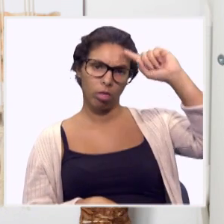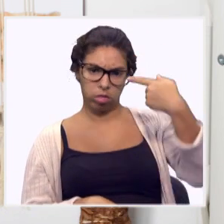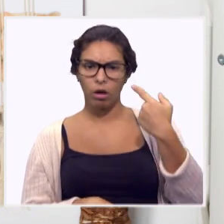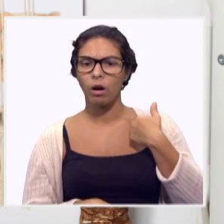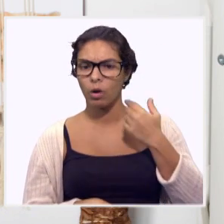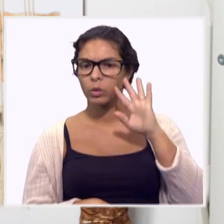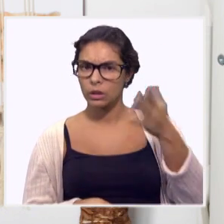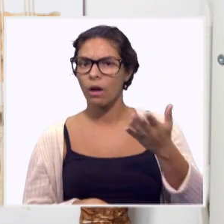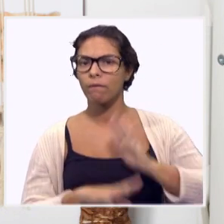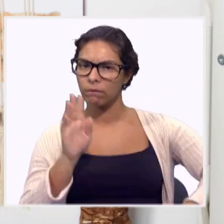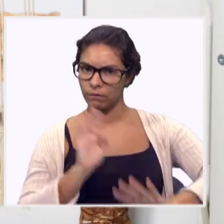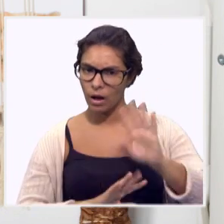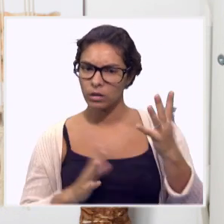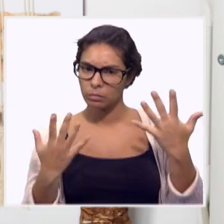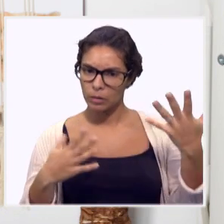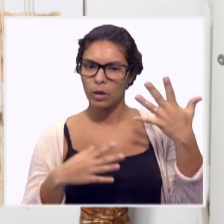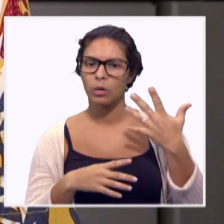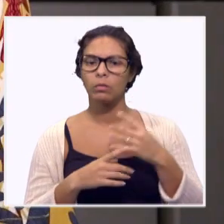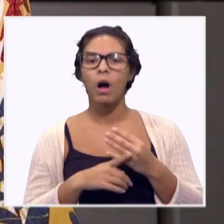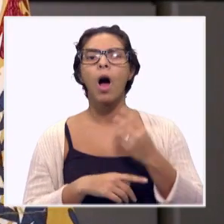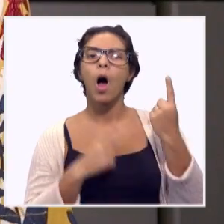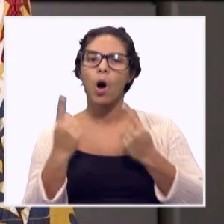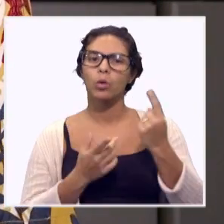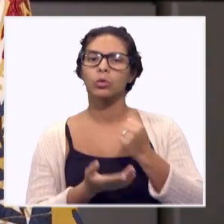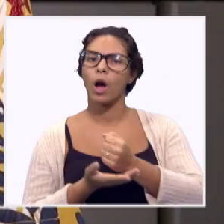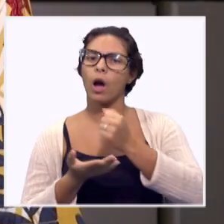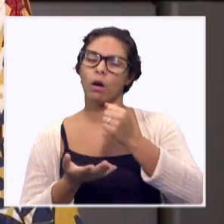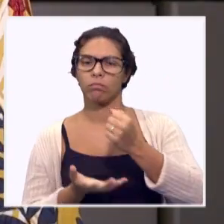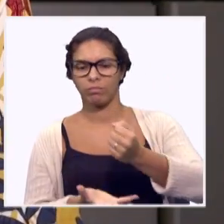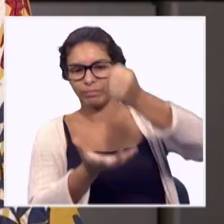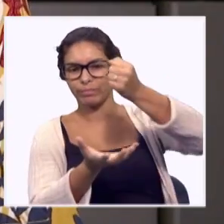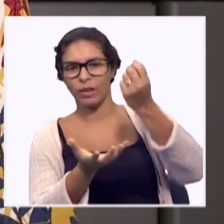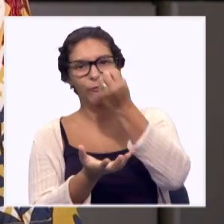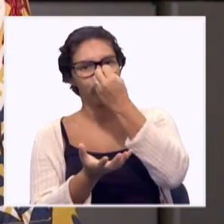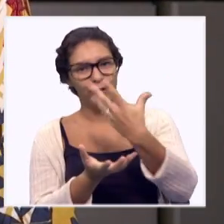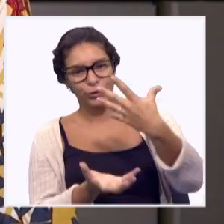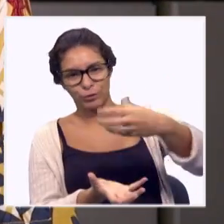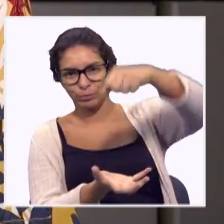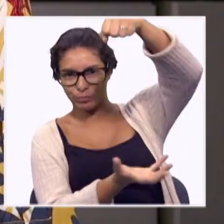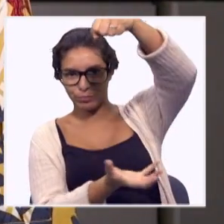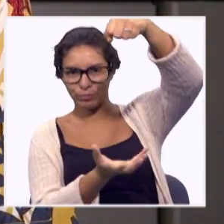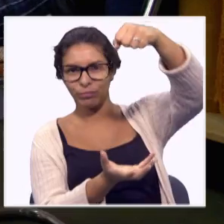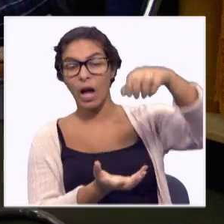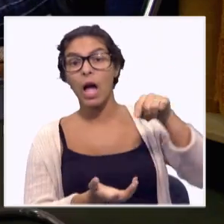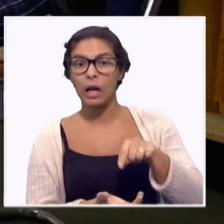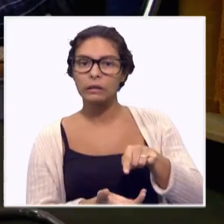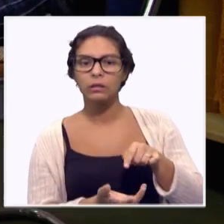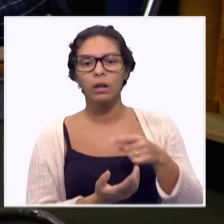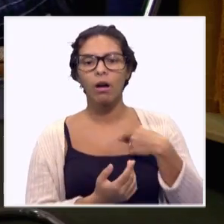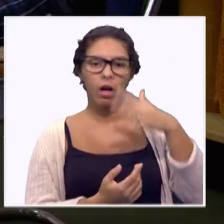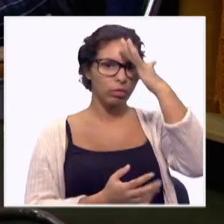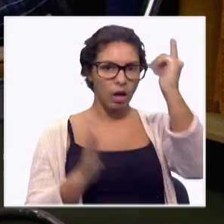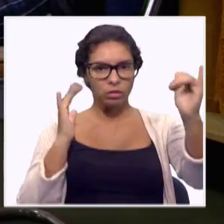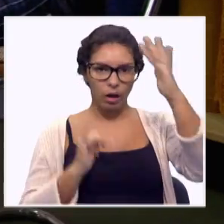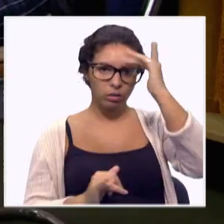disse que sabia fazer e depois acabei por fazer algumas, uns suportes para vaso e ofereci-lhes. E surgiu